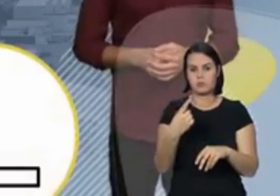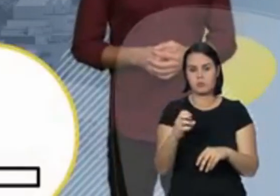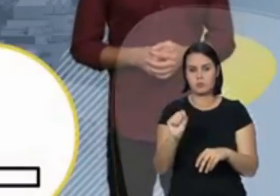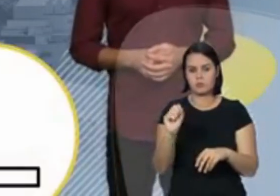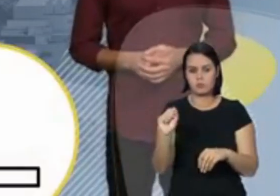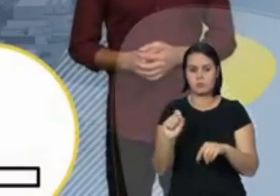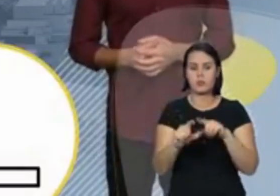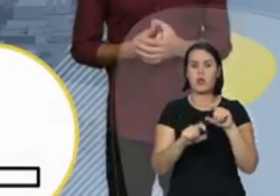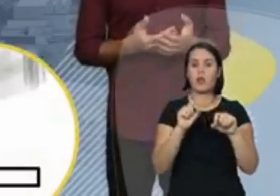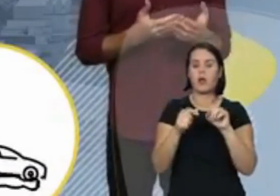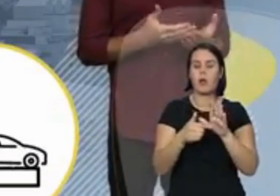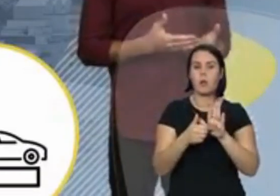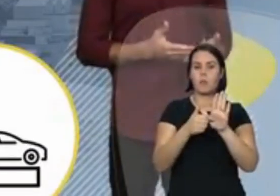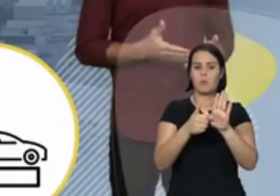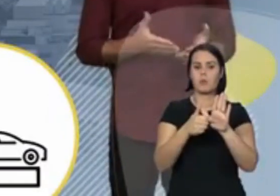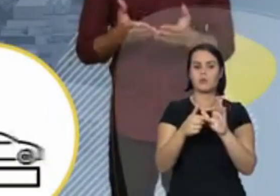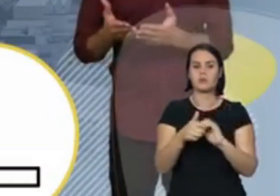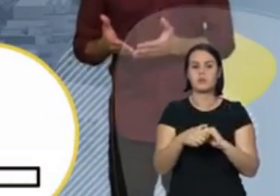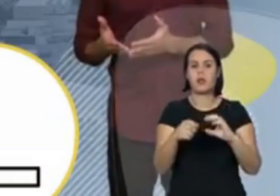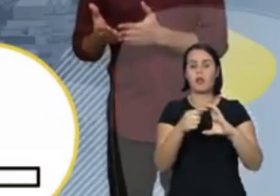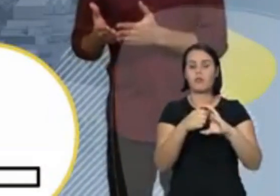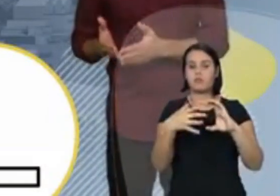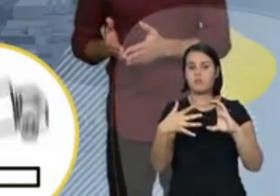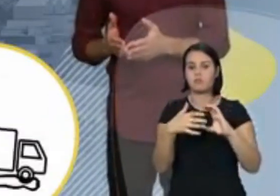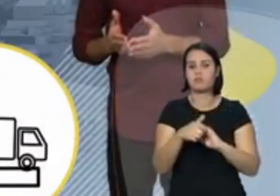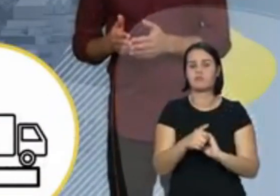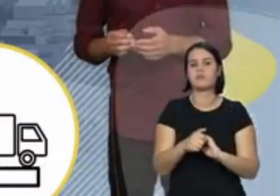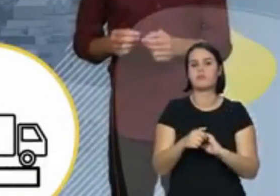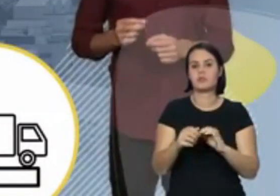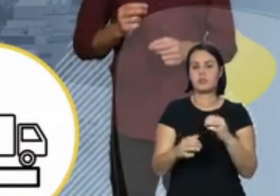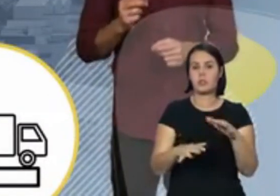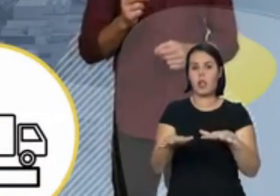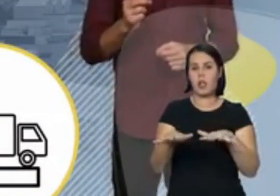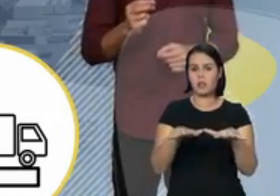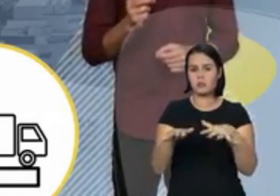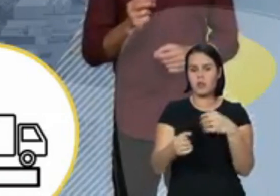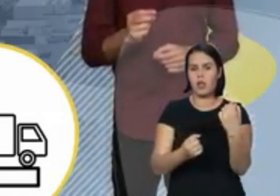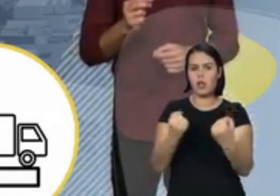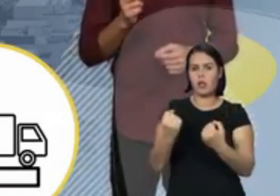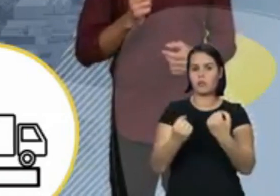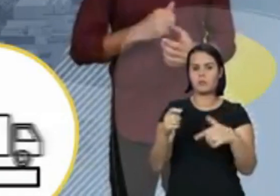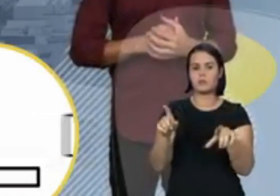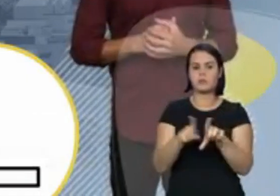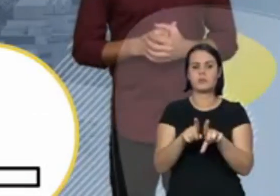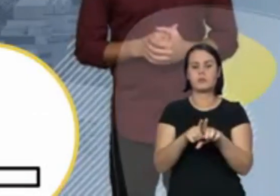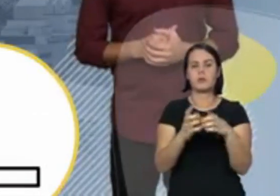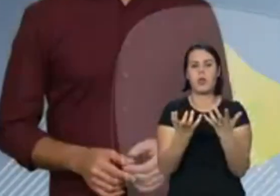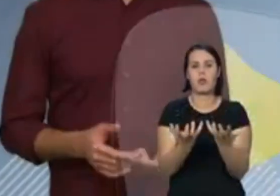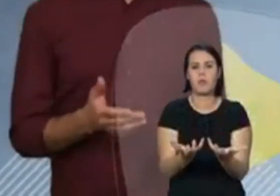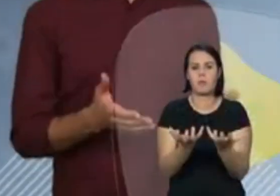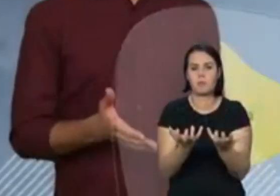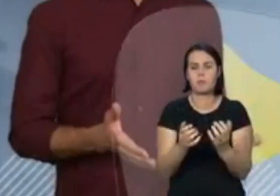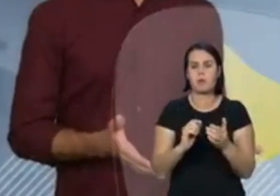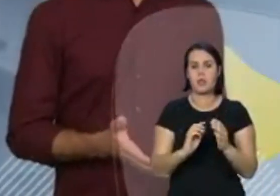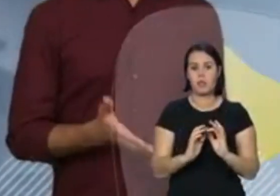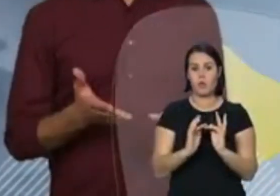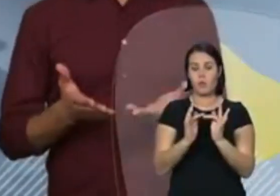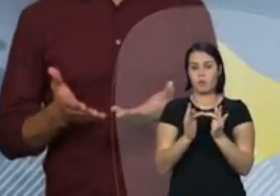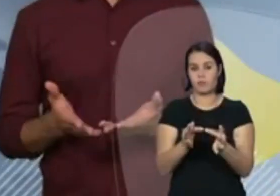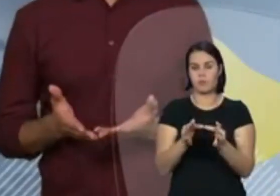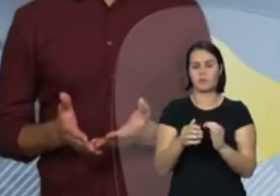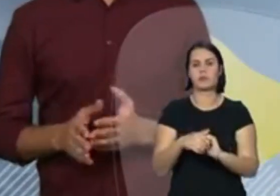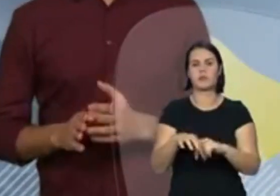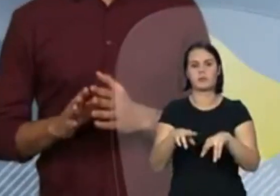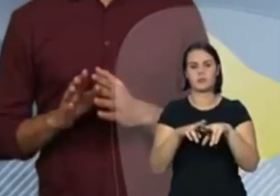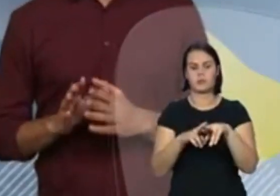a condição crítica das cargas móveis em uma ponte ou viaduto e chegar no carregamento final de dimensionamento. Esses fatores precisam